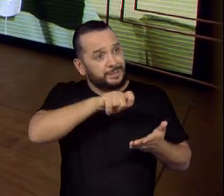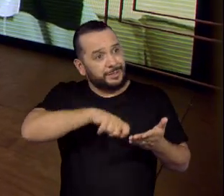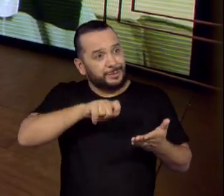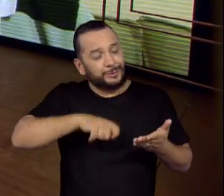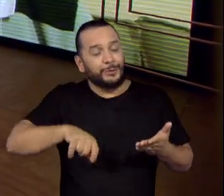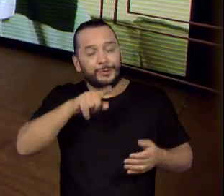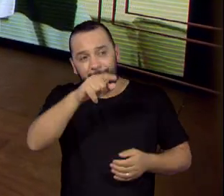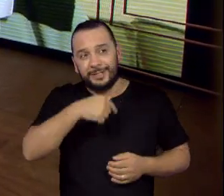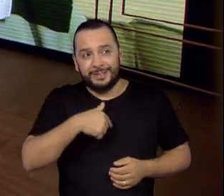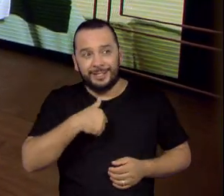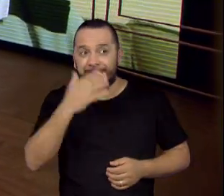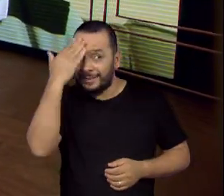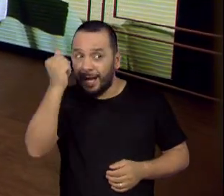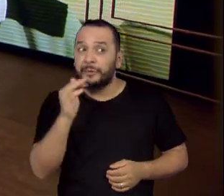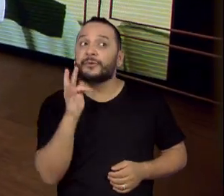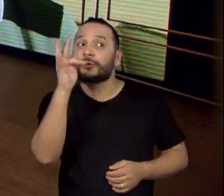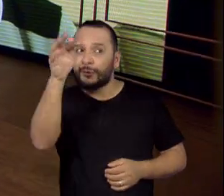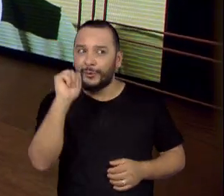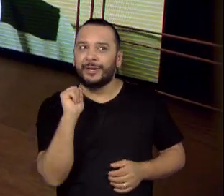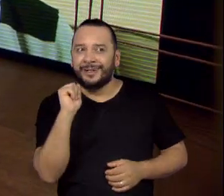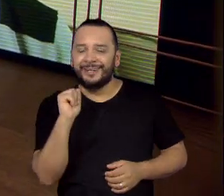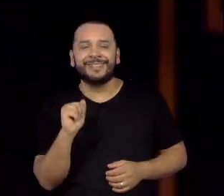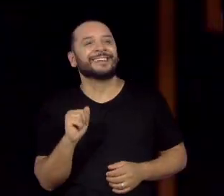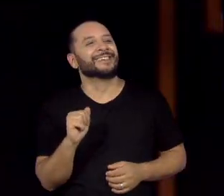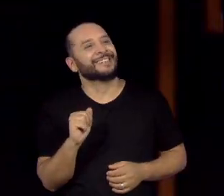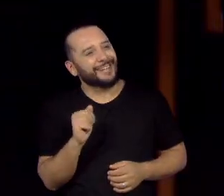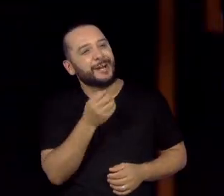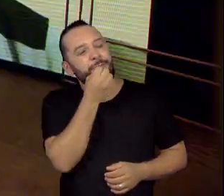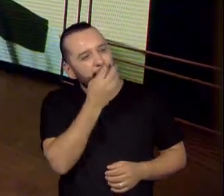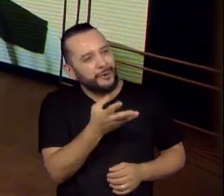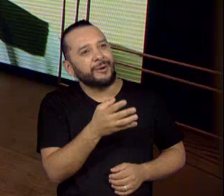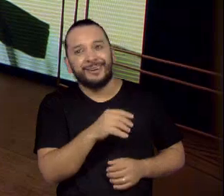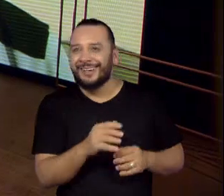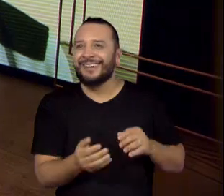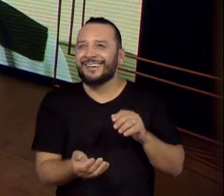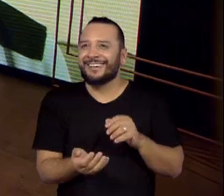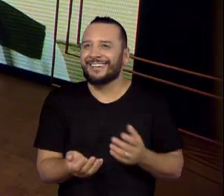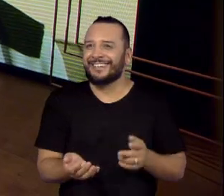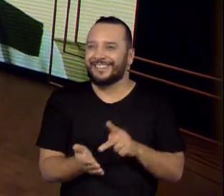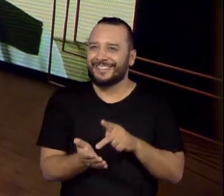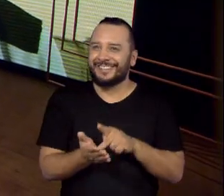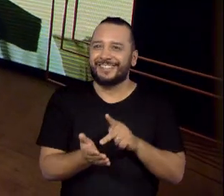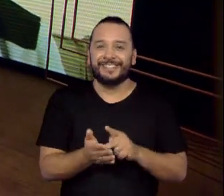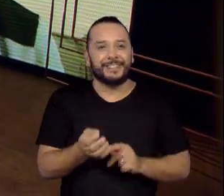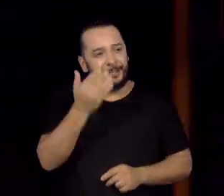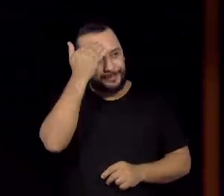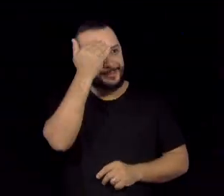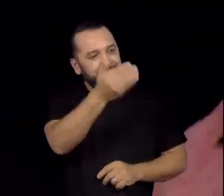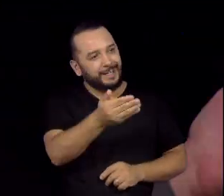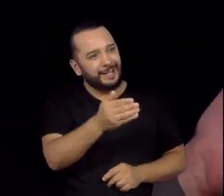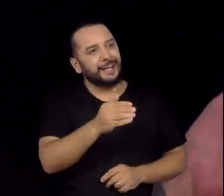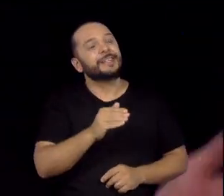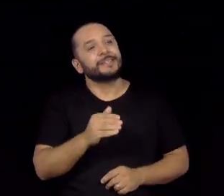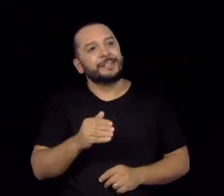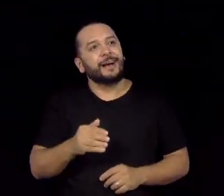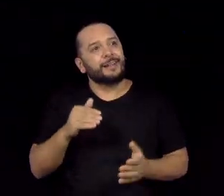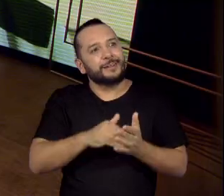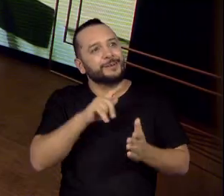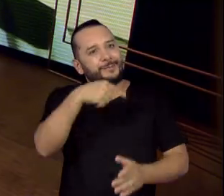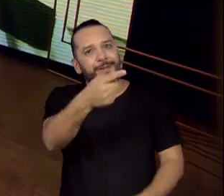profético, né? Isso é um bom sinal para nós. É verdade. Muito obrigado, Loyola. Até uma